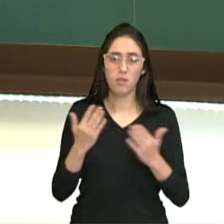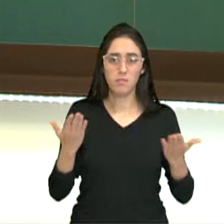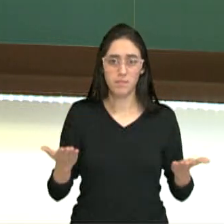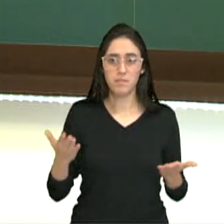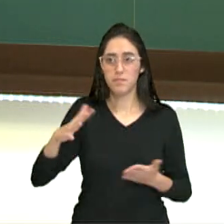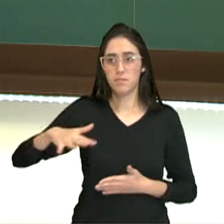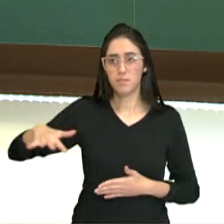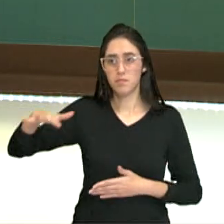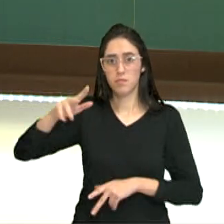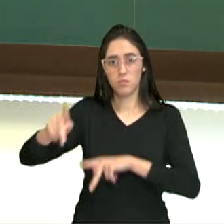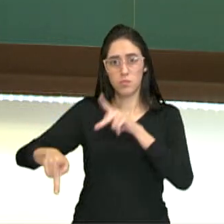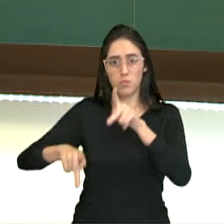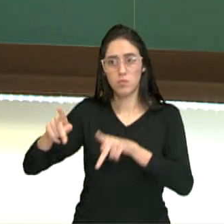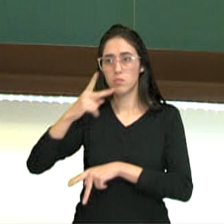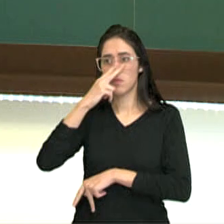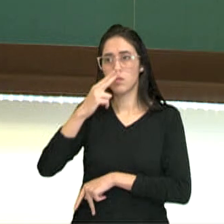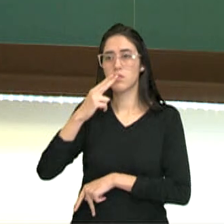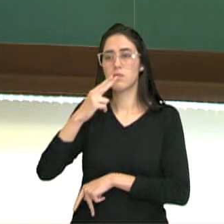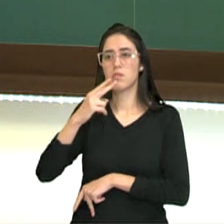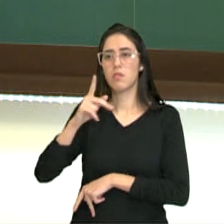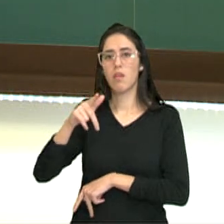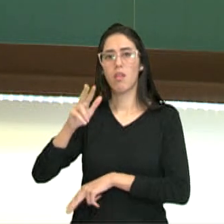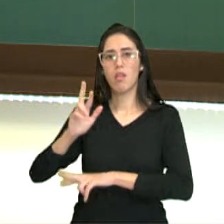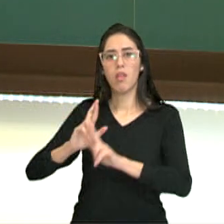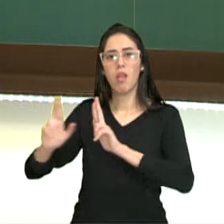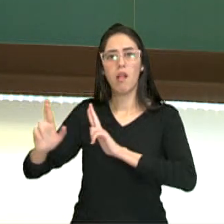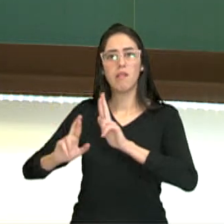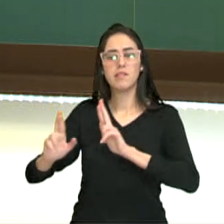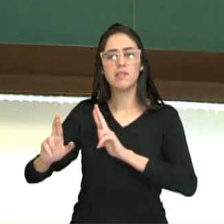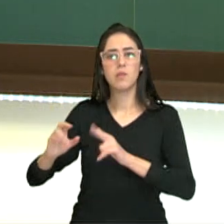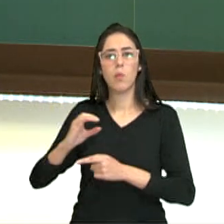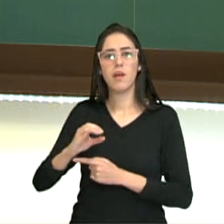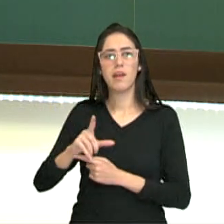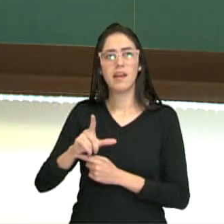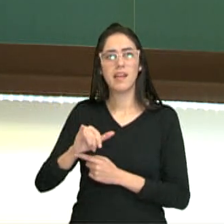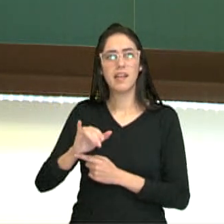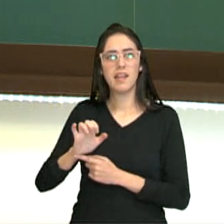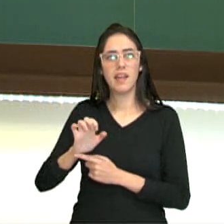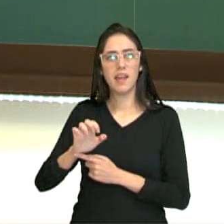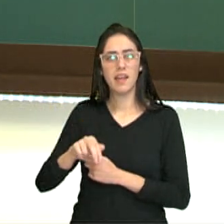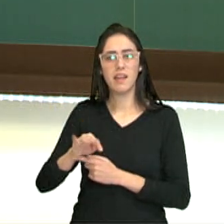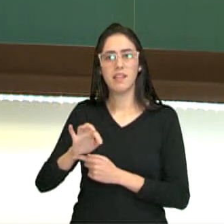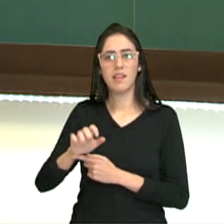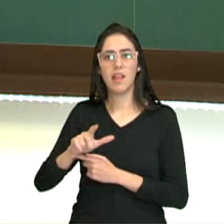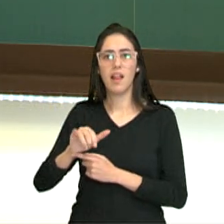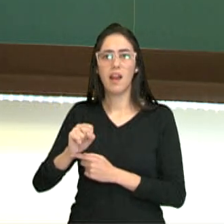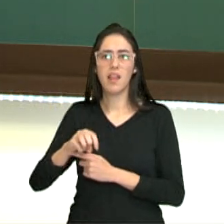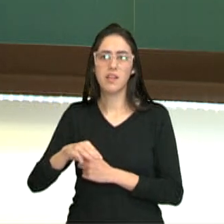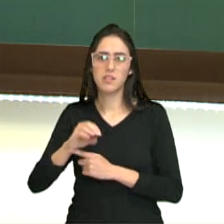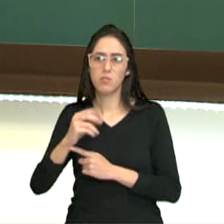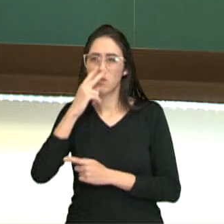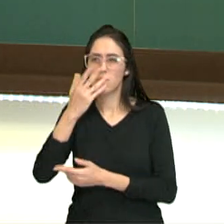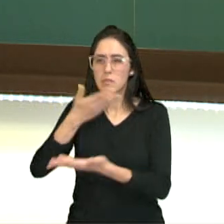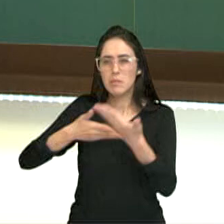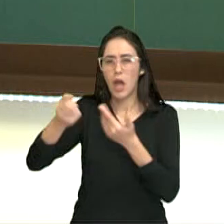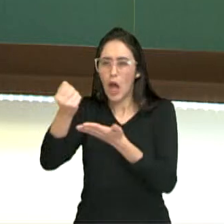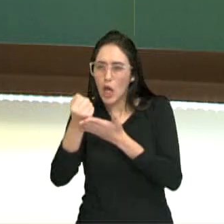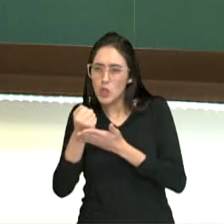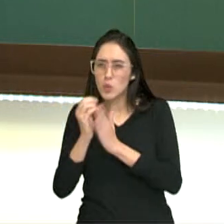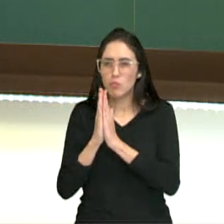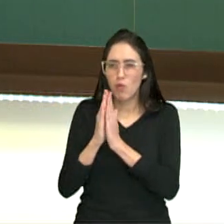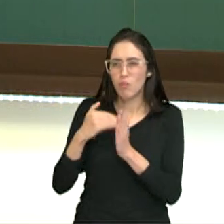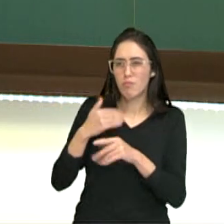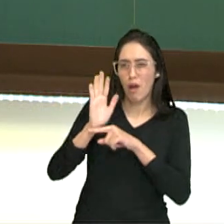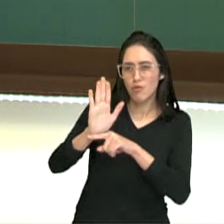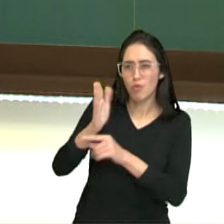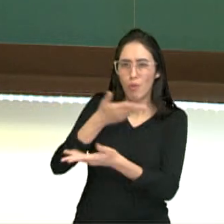como privado por meio de relações de clientelismo, ou seja, troca de favores, que acaba por estender seus próprios